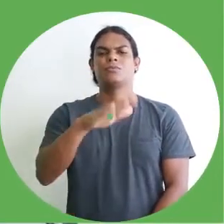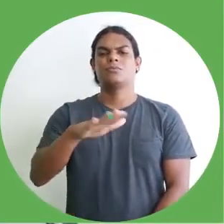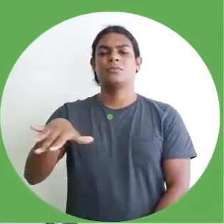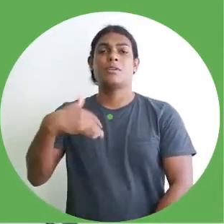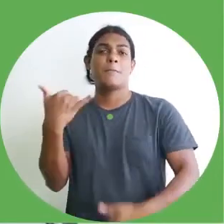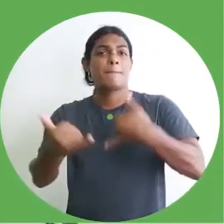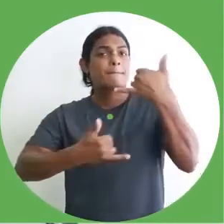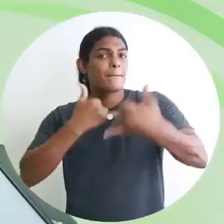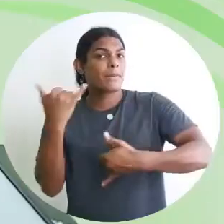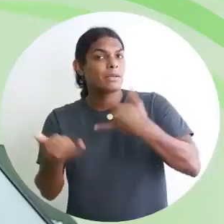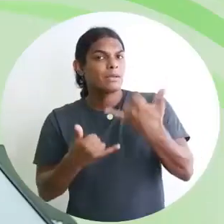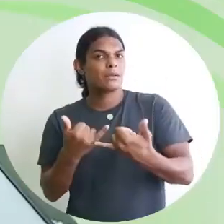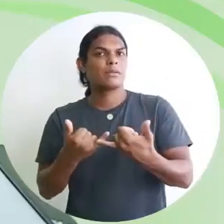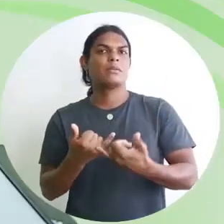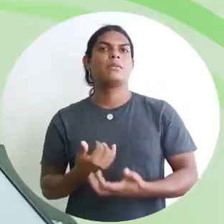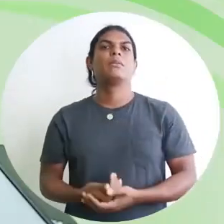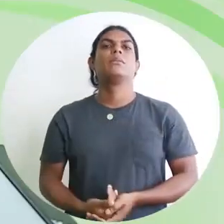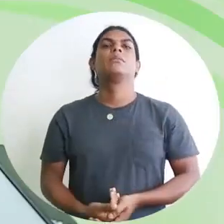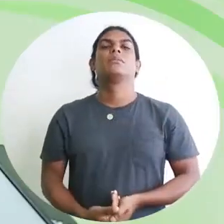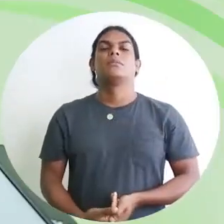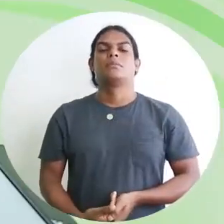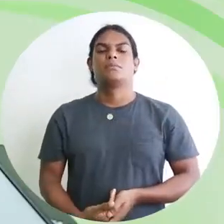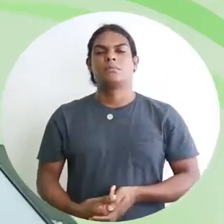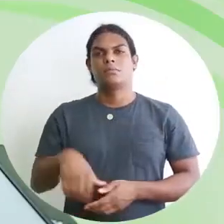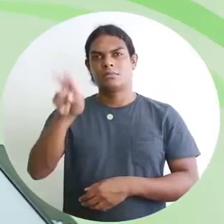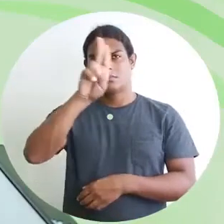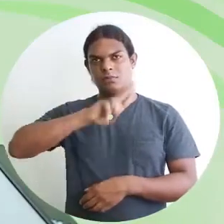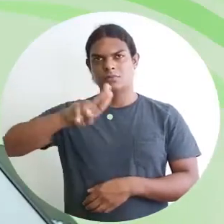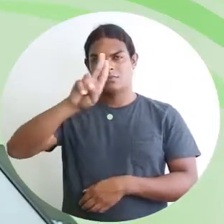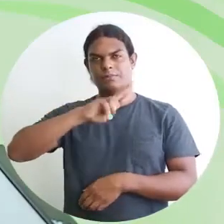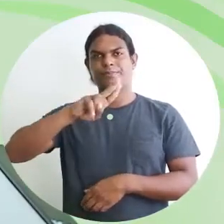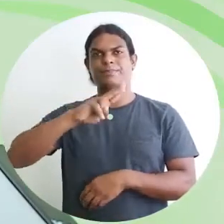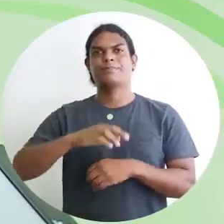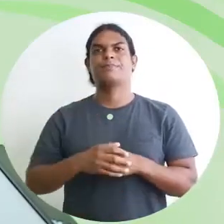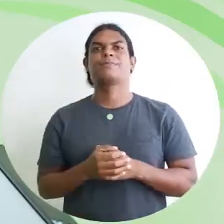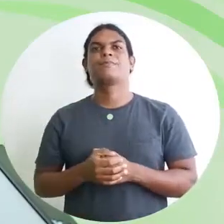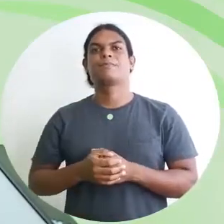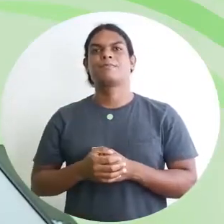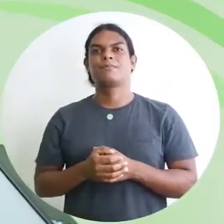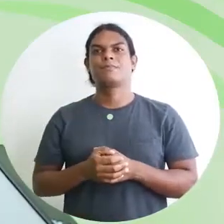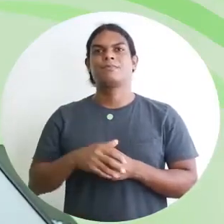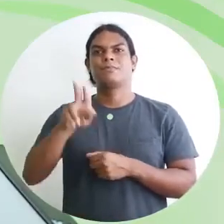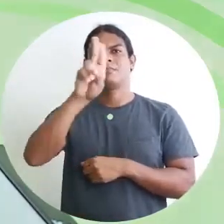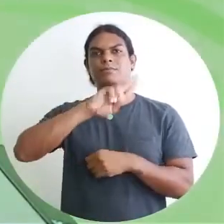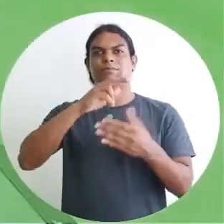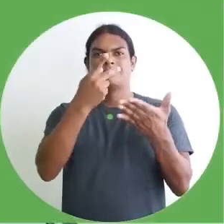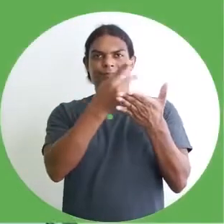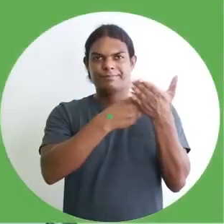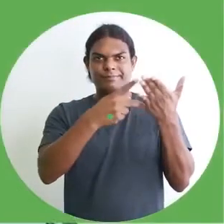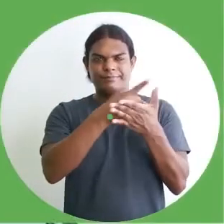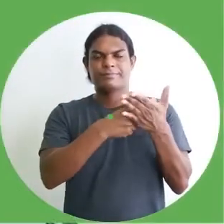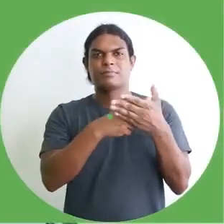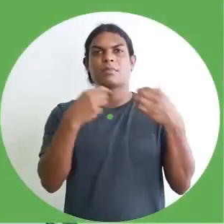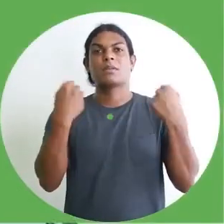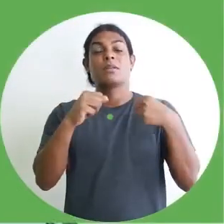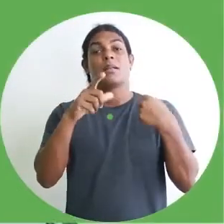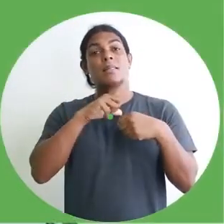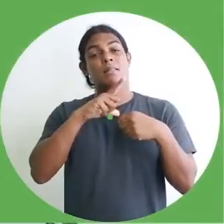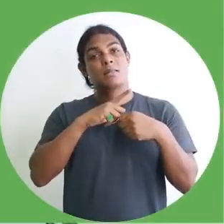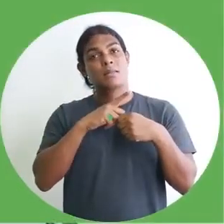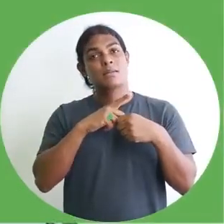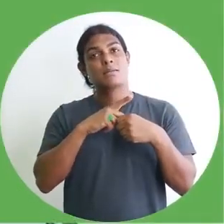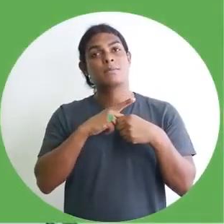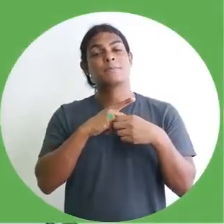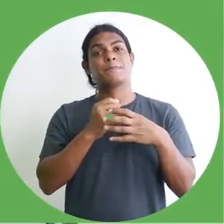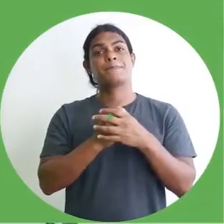a comunicação alternativa usada através de símbolos. Elas precisam ter